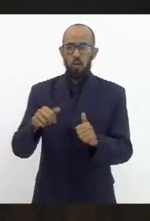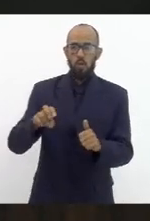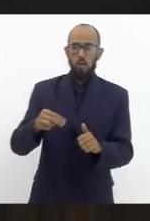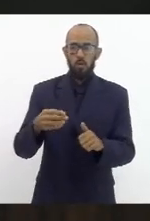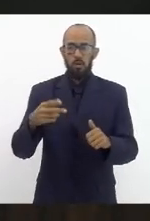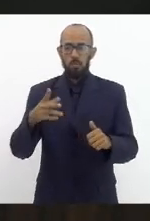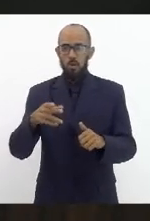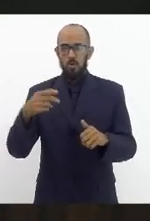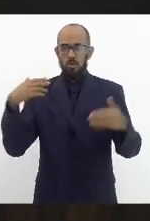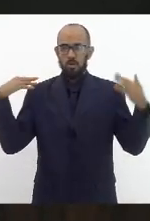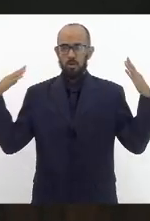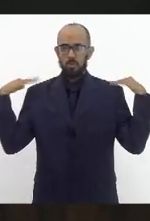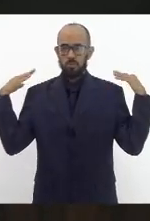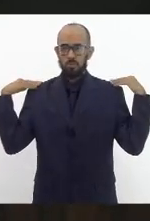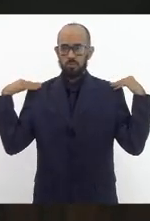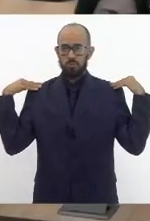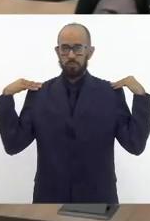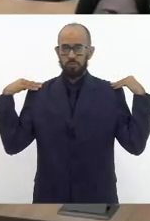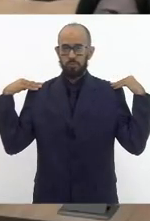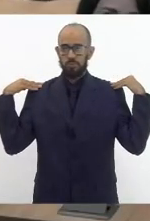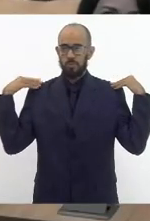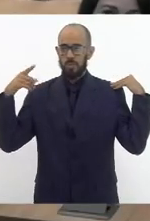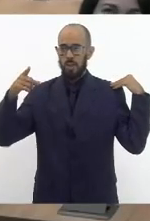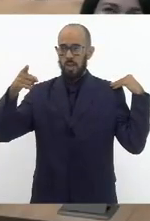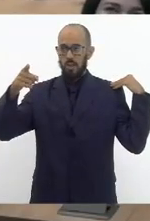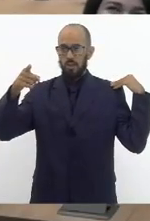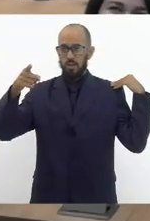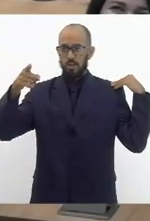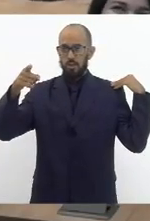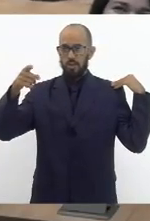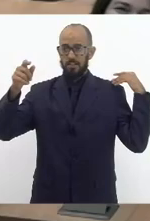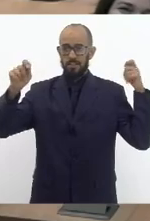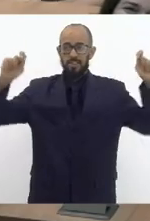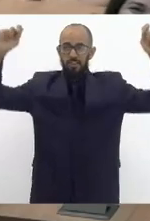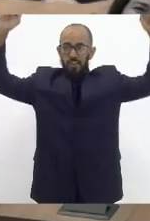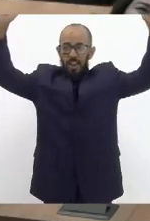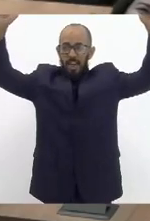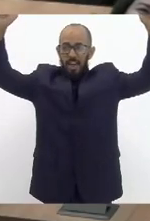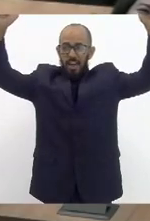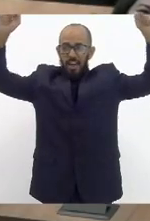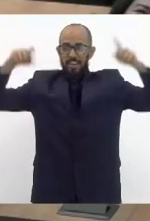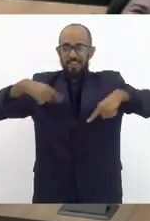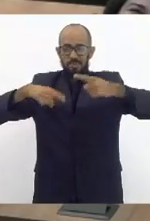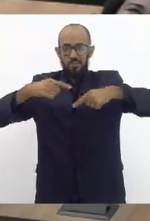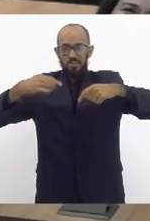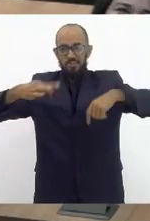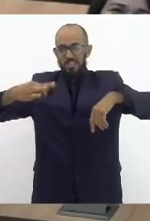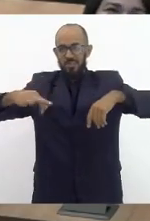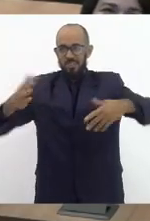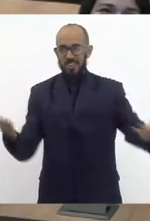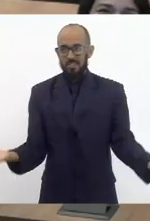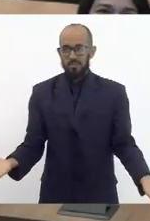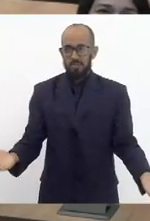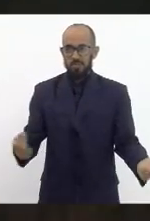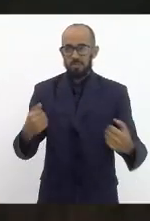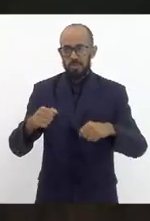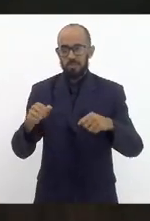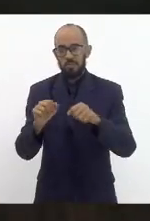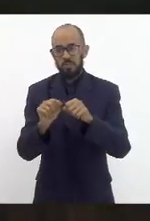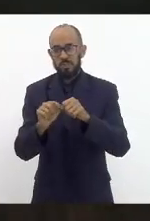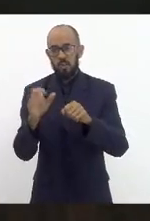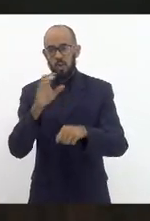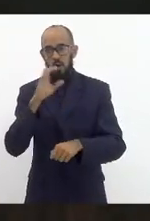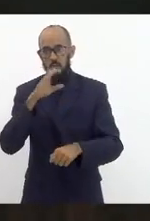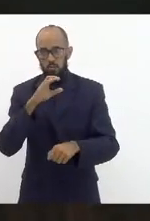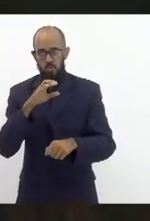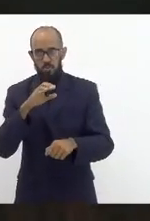menino está segurando o cartaz, ele não vai treinar o ombro hoje, porque está segurando isso o tempo todo. A gente tem que fazer logo. Tem que fazer logo. Tem que aproveitar